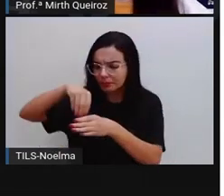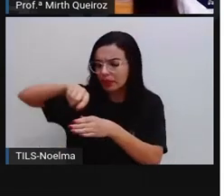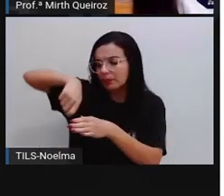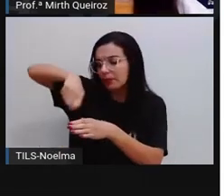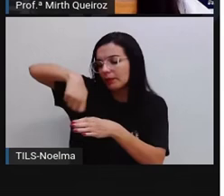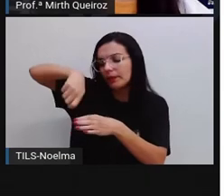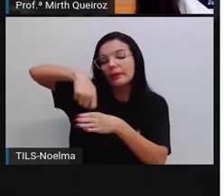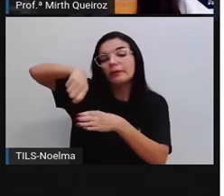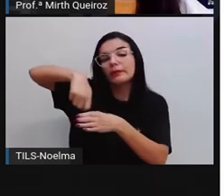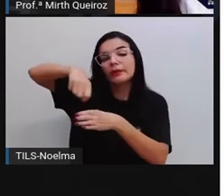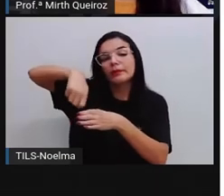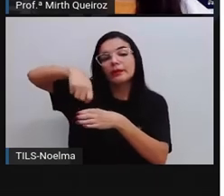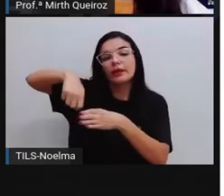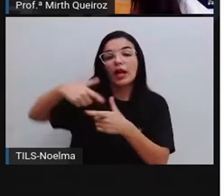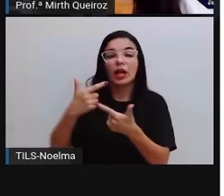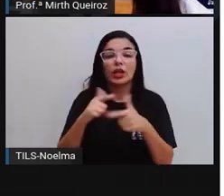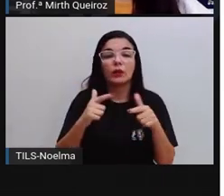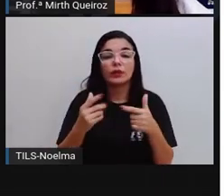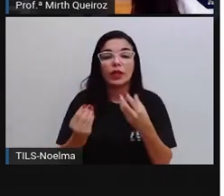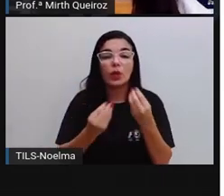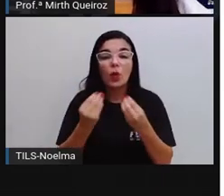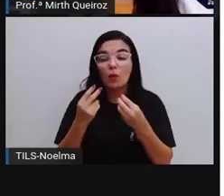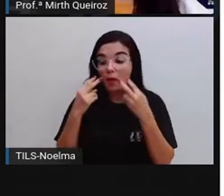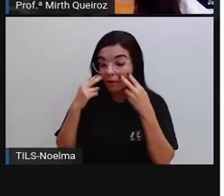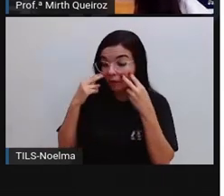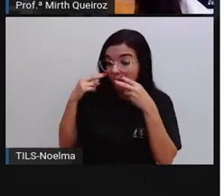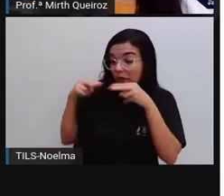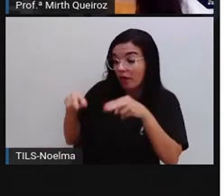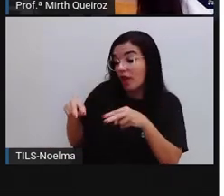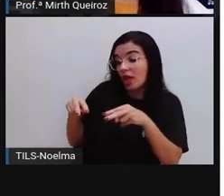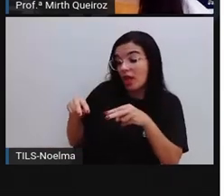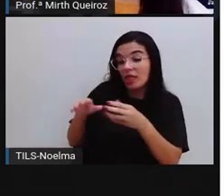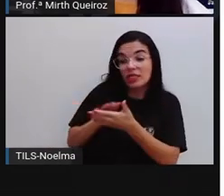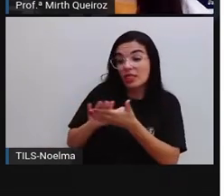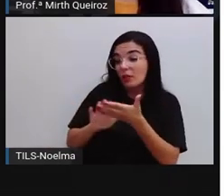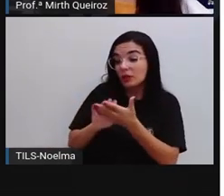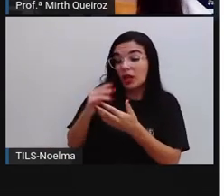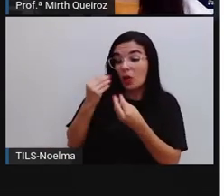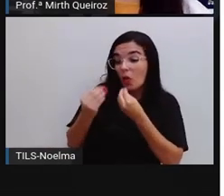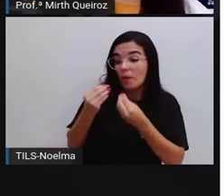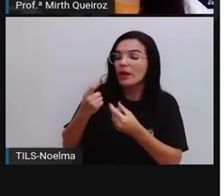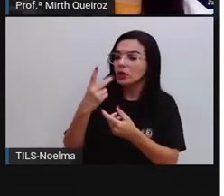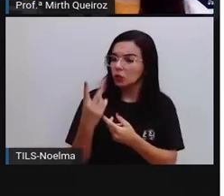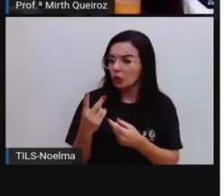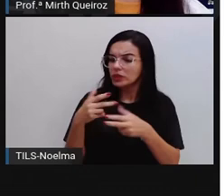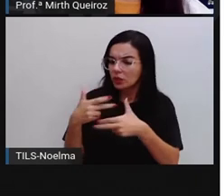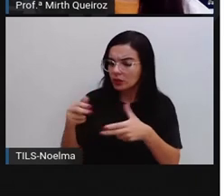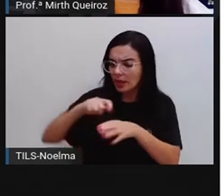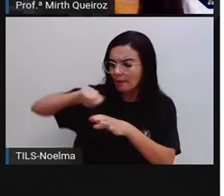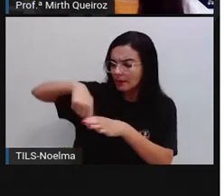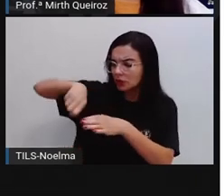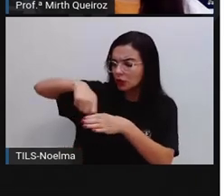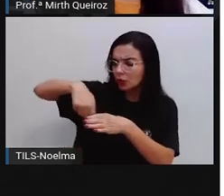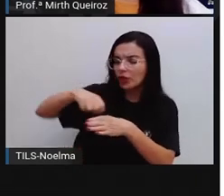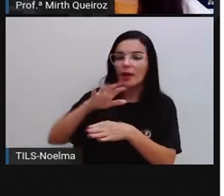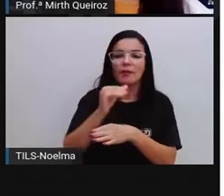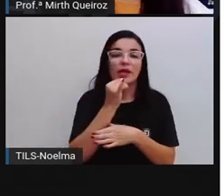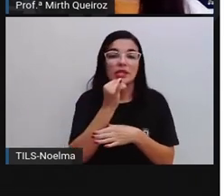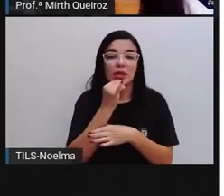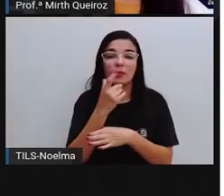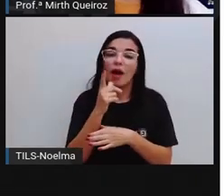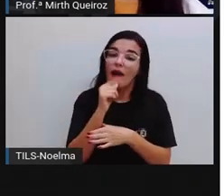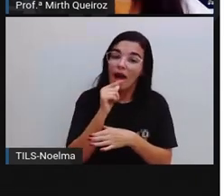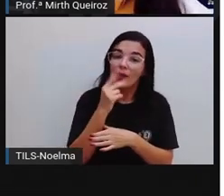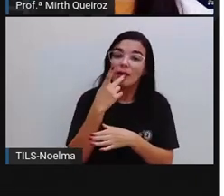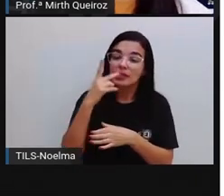tal forma que não tem mais como a gente identificar quais foram os componentes que estão envolvidos ali na mistura. Por exemplo, quando a gente pegou a água e